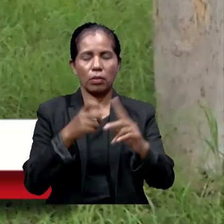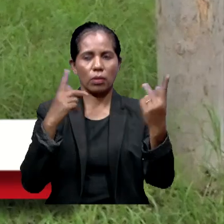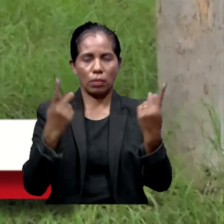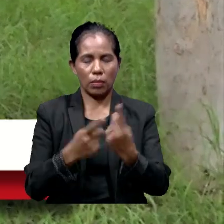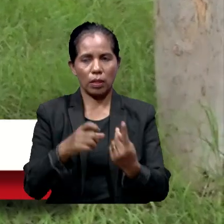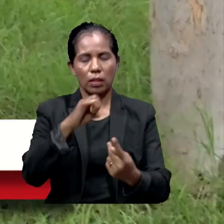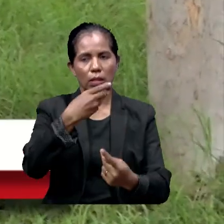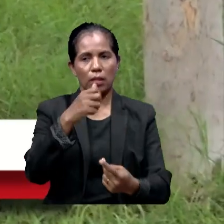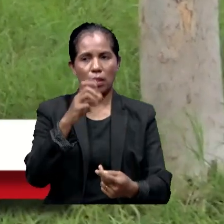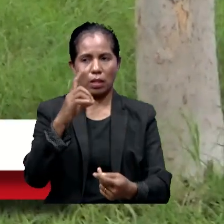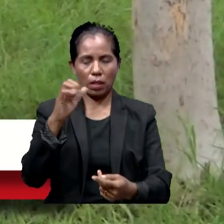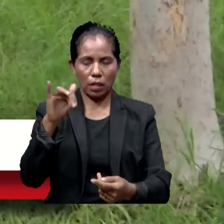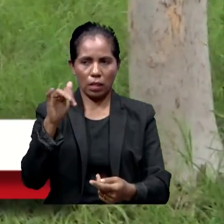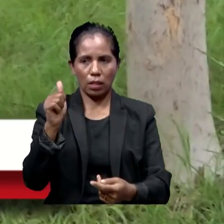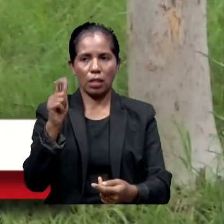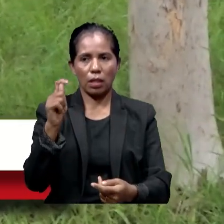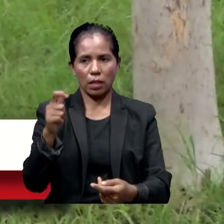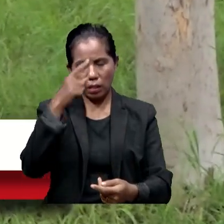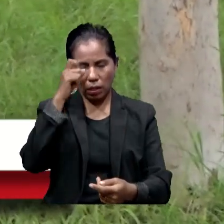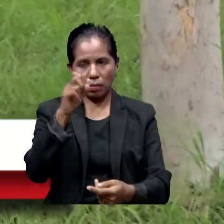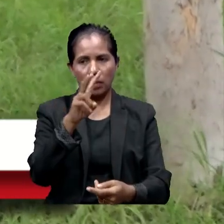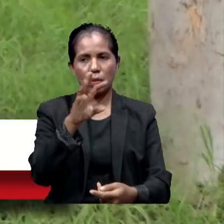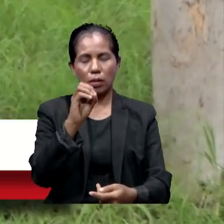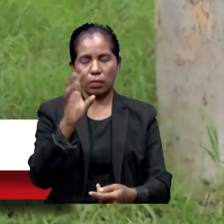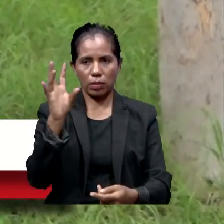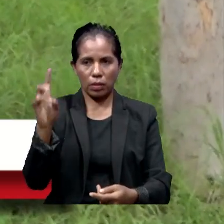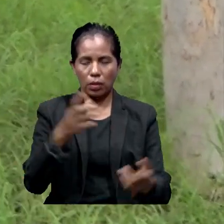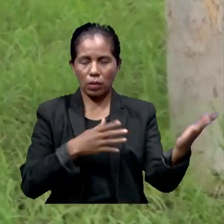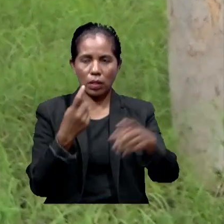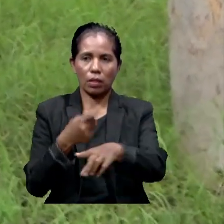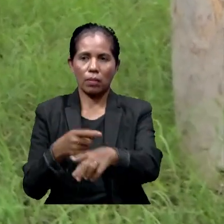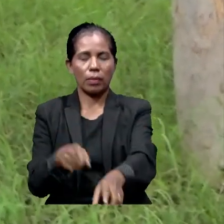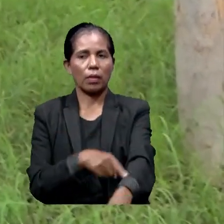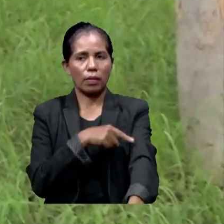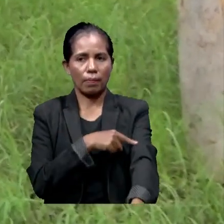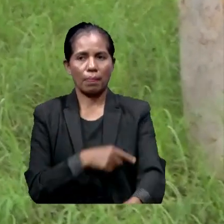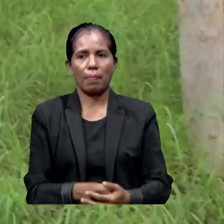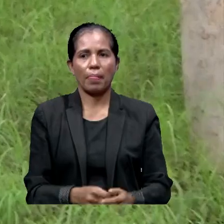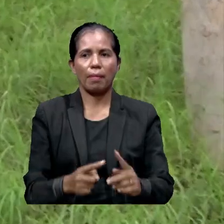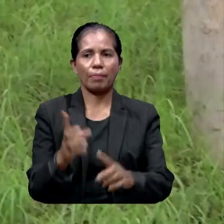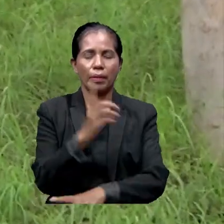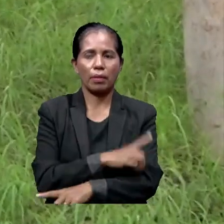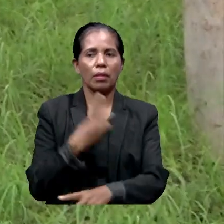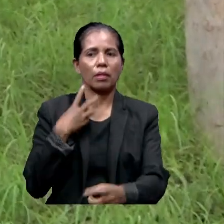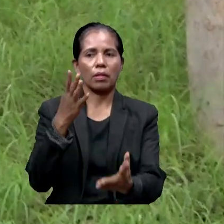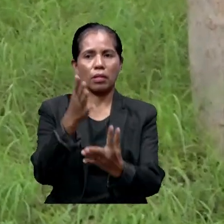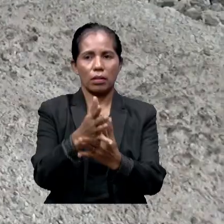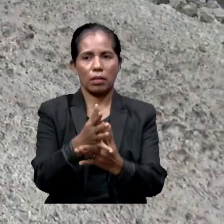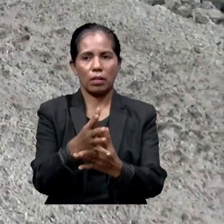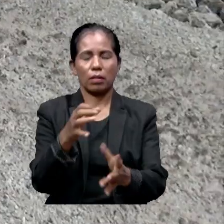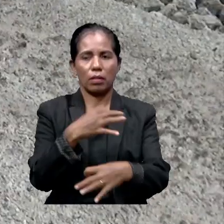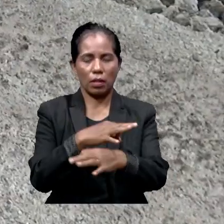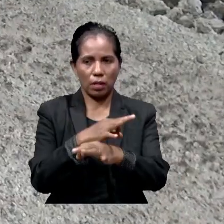Hidayat bebe tamba 2007 lori tempo na Arugona no ohen ita tama iha